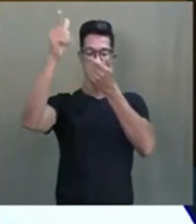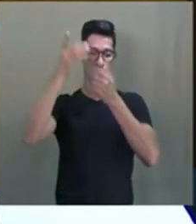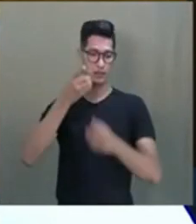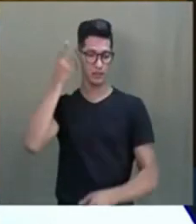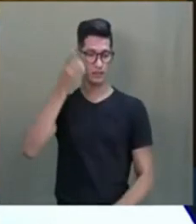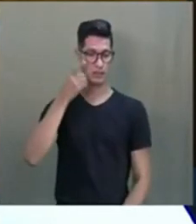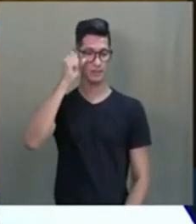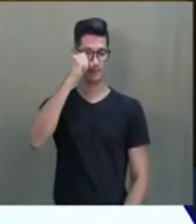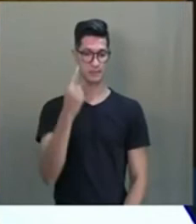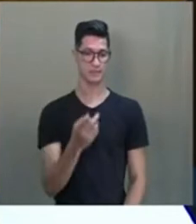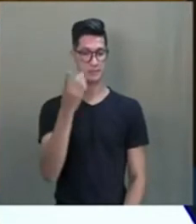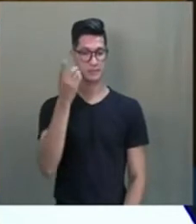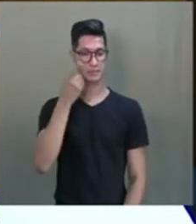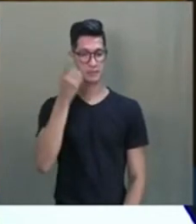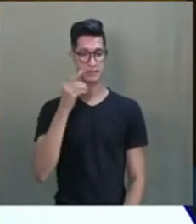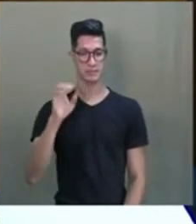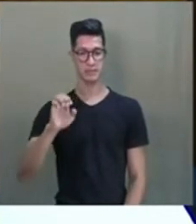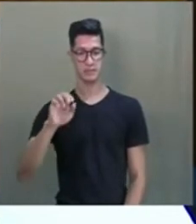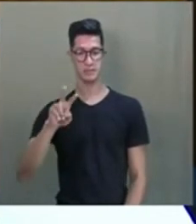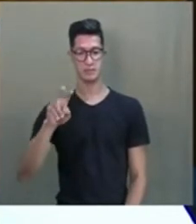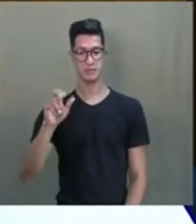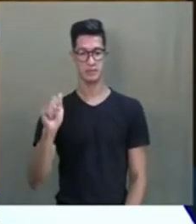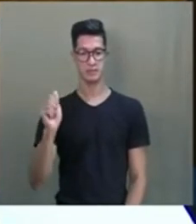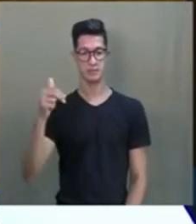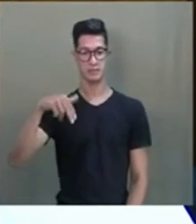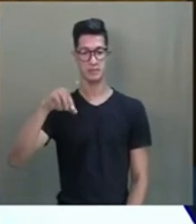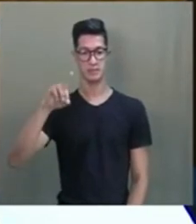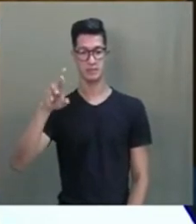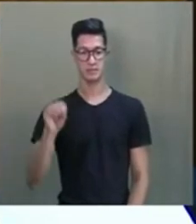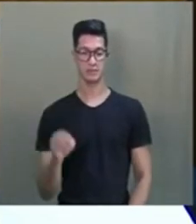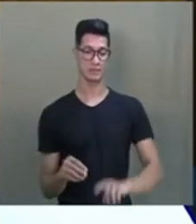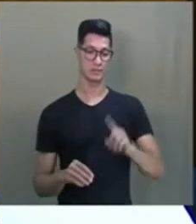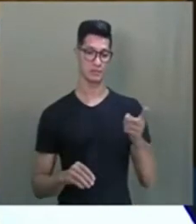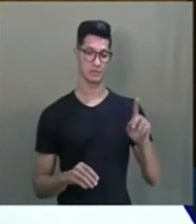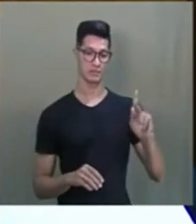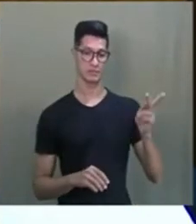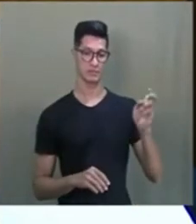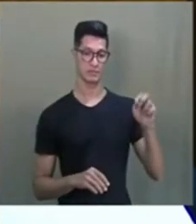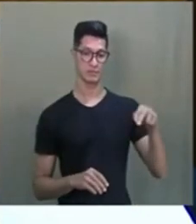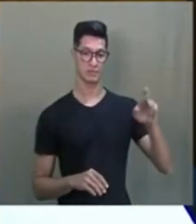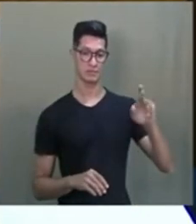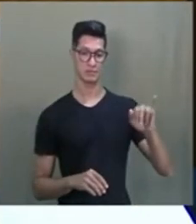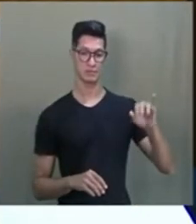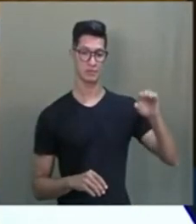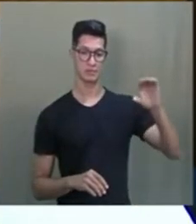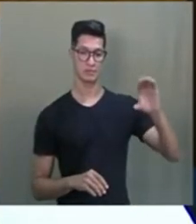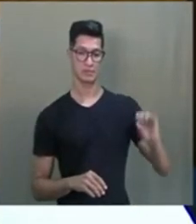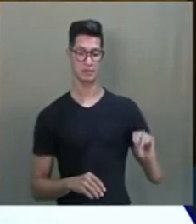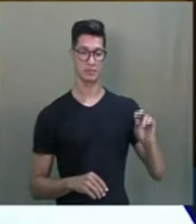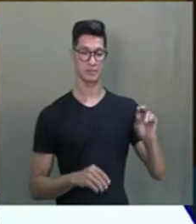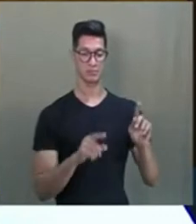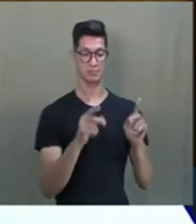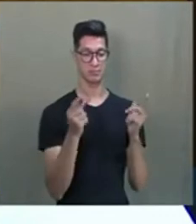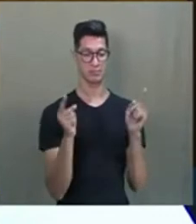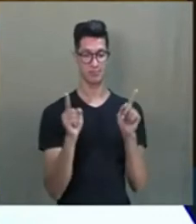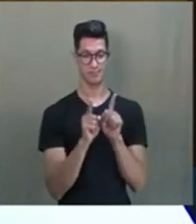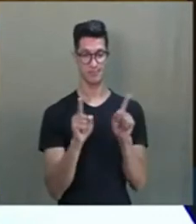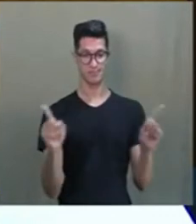o ex-deputado Evandro Gussi e o deputado Henrico Mizassi,